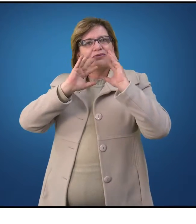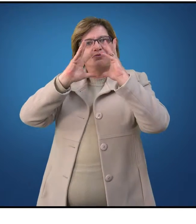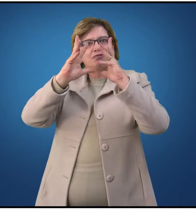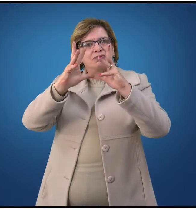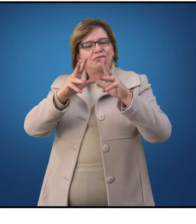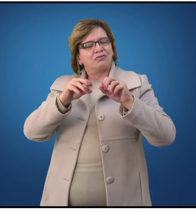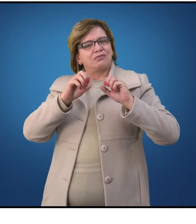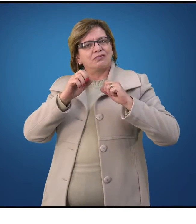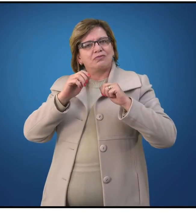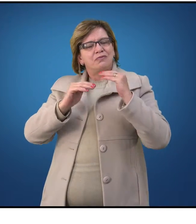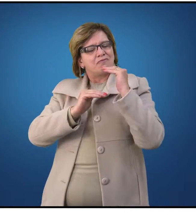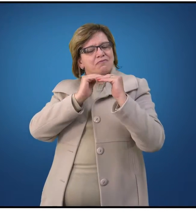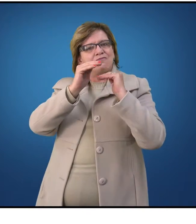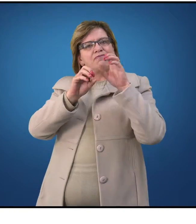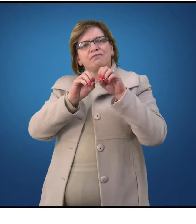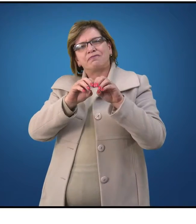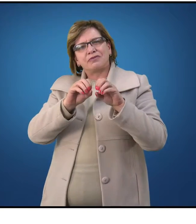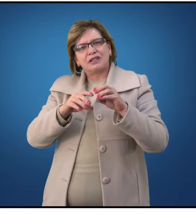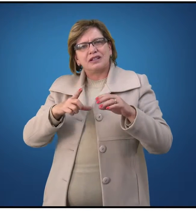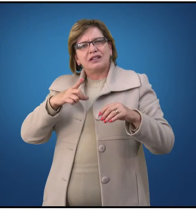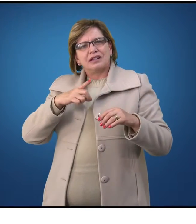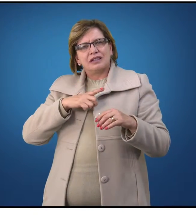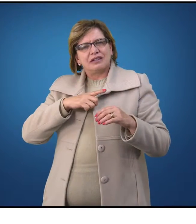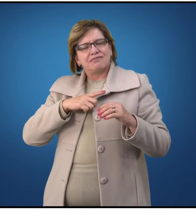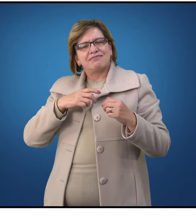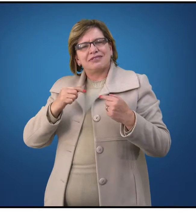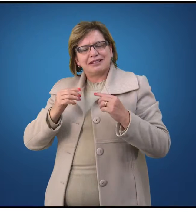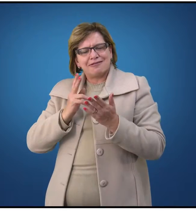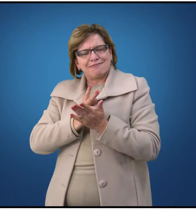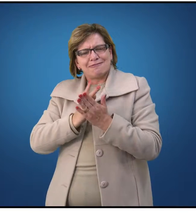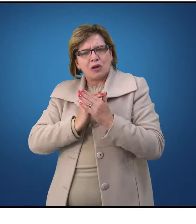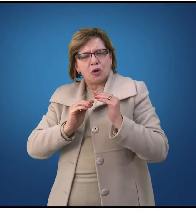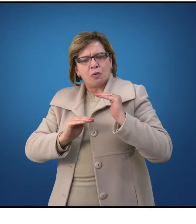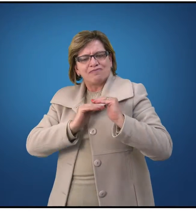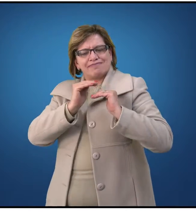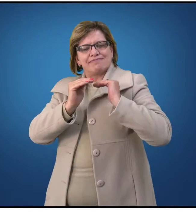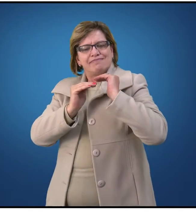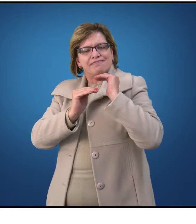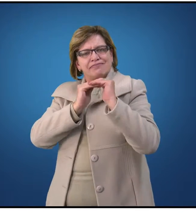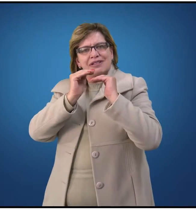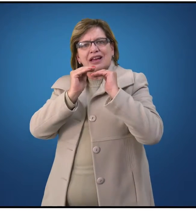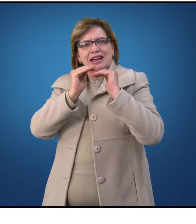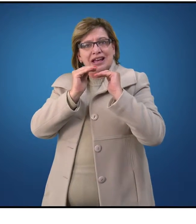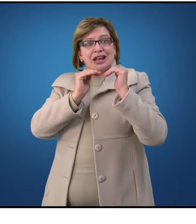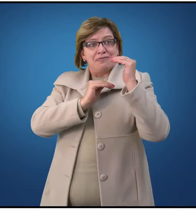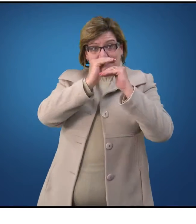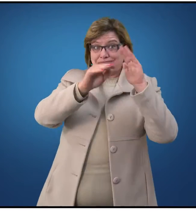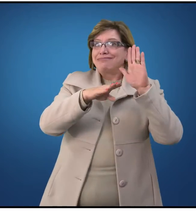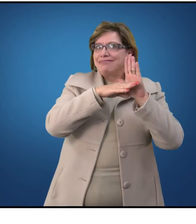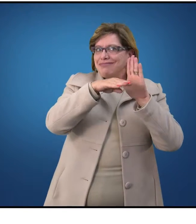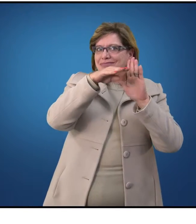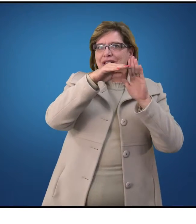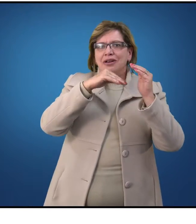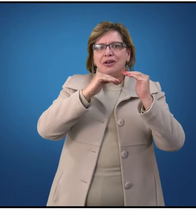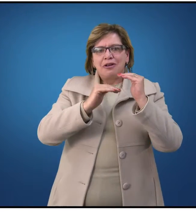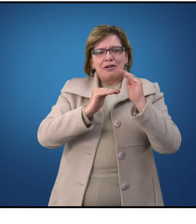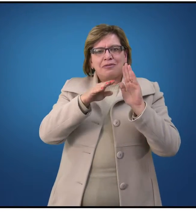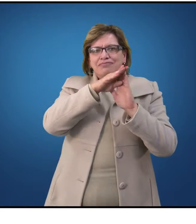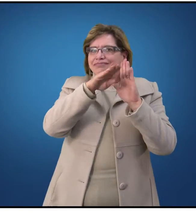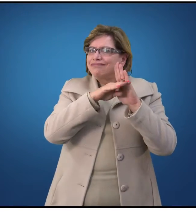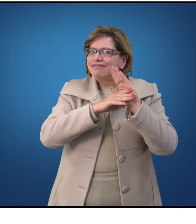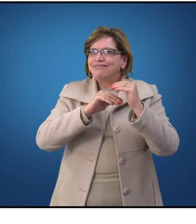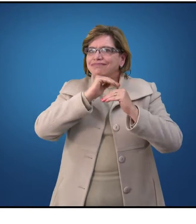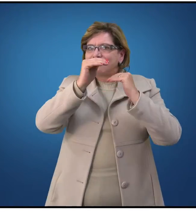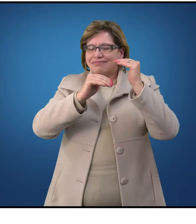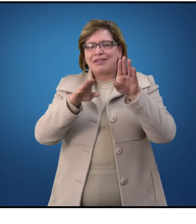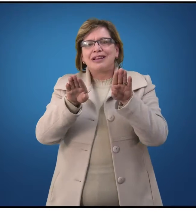educativo é envolvido pela evolução, tanto do ser humano quanto do processo como um todo. Nós somos regidos,